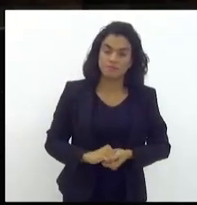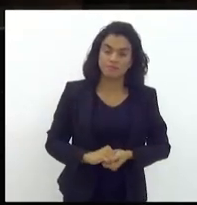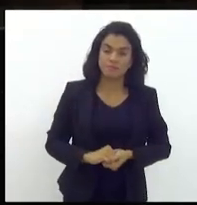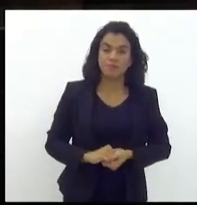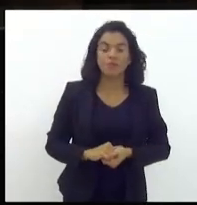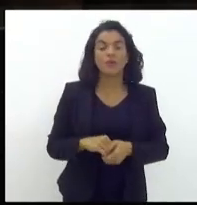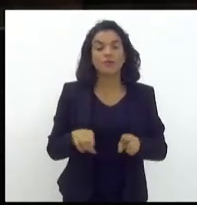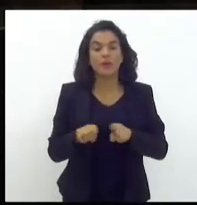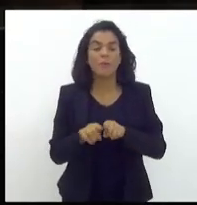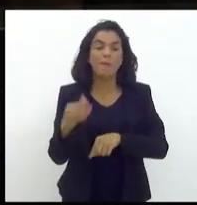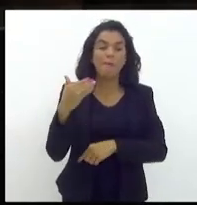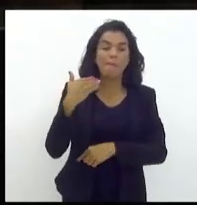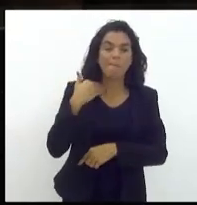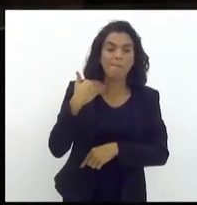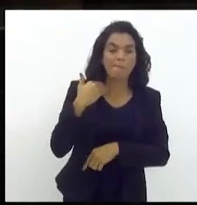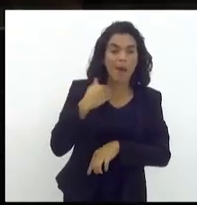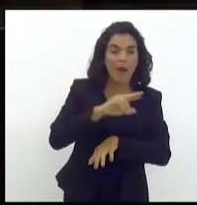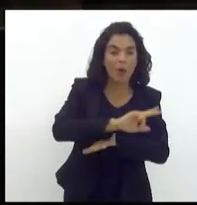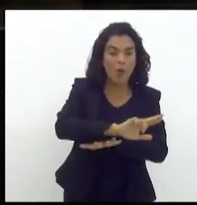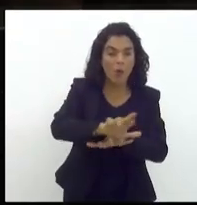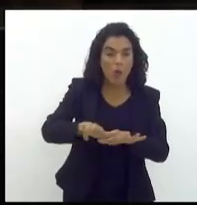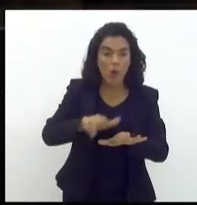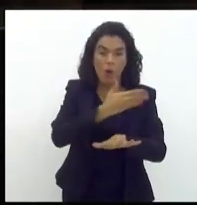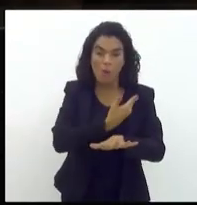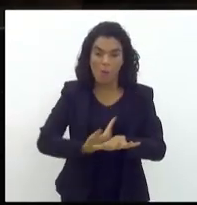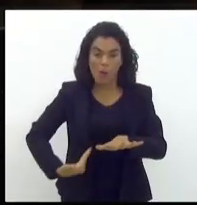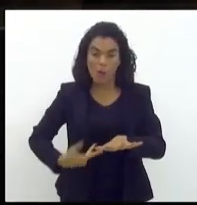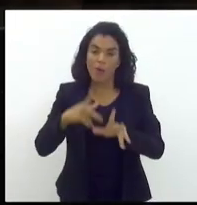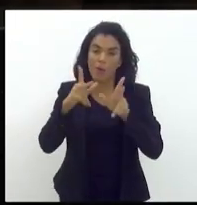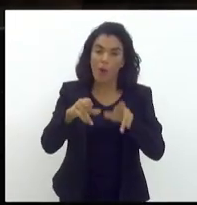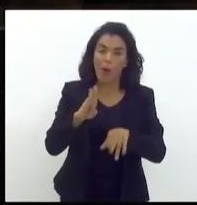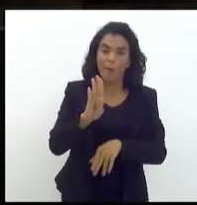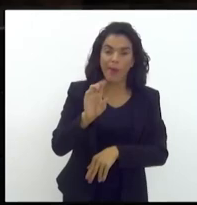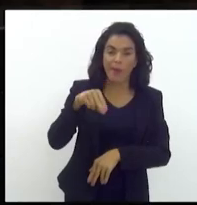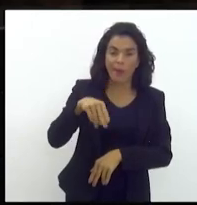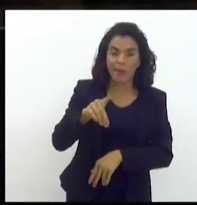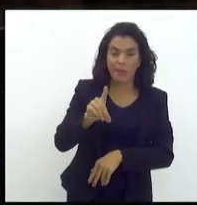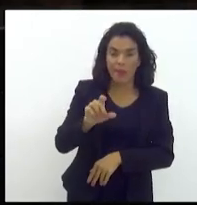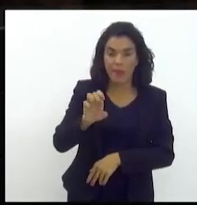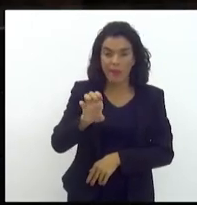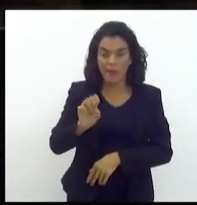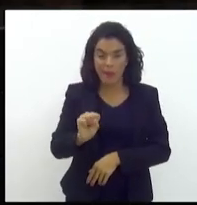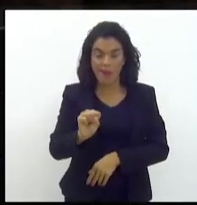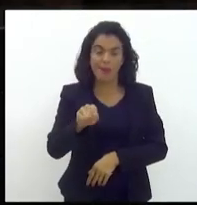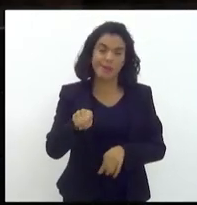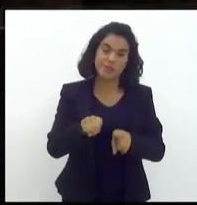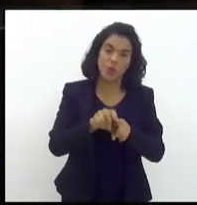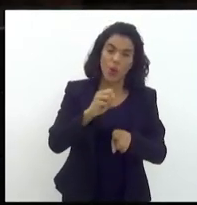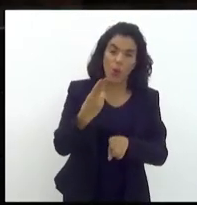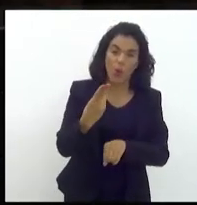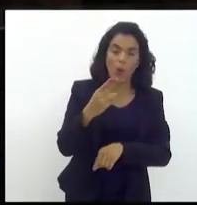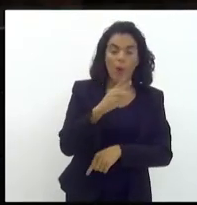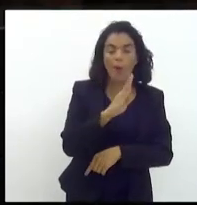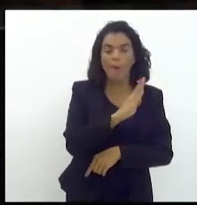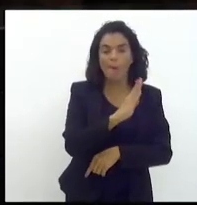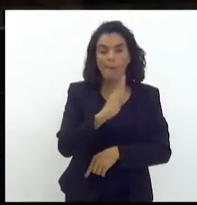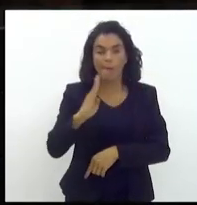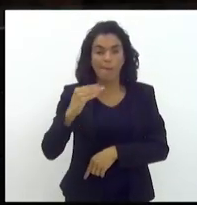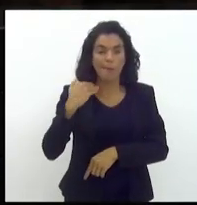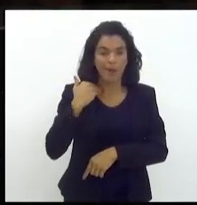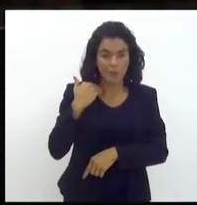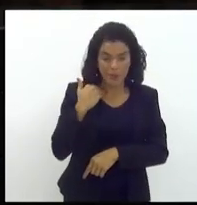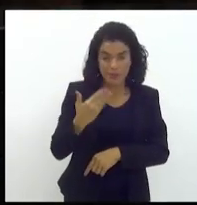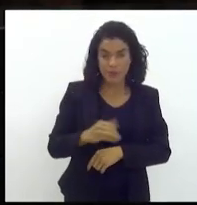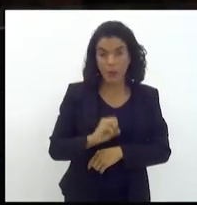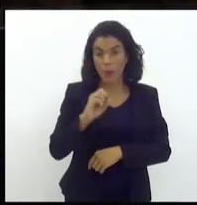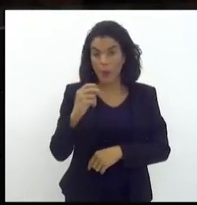dos bancos Públicos como BNDS Banco do Brasil através de financiamento da Petrobras